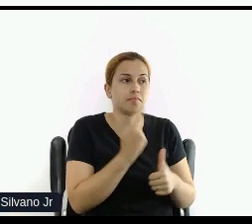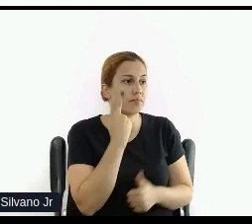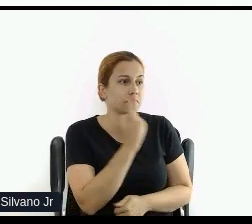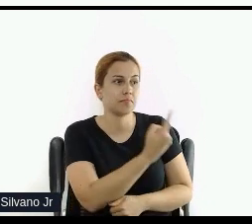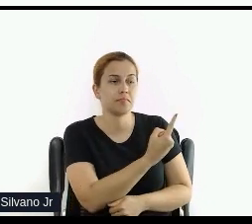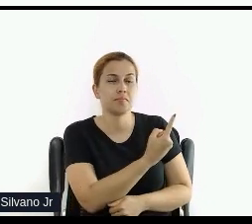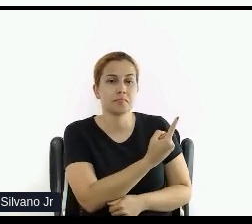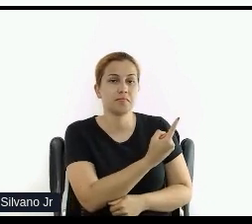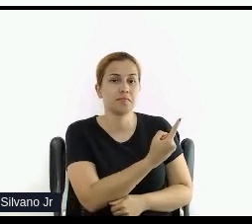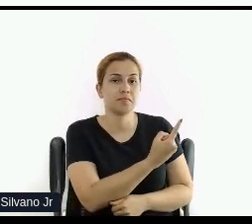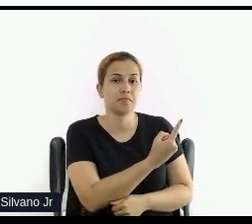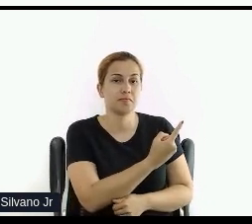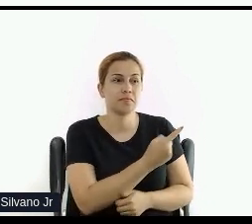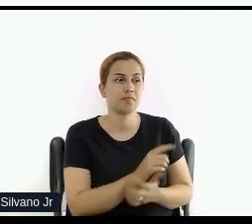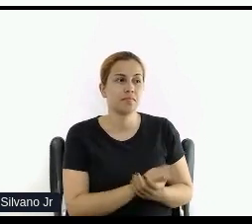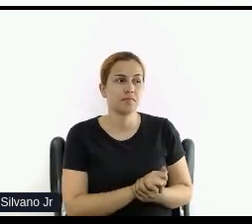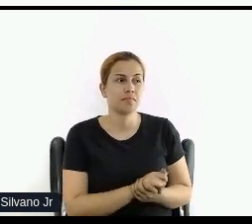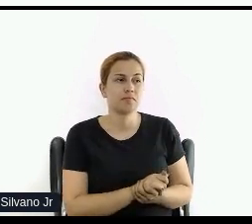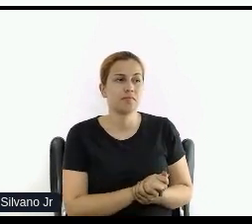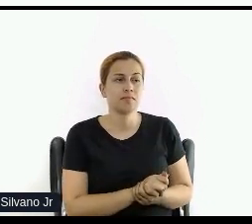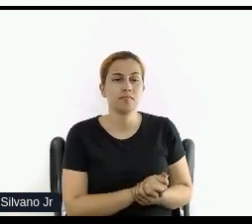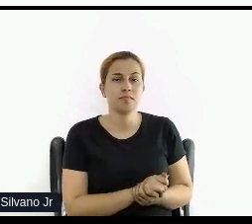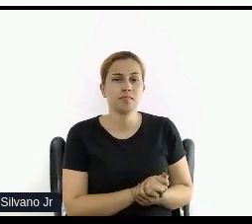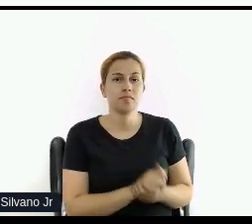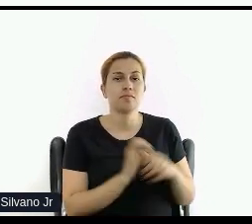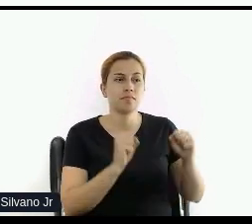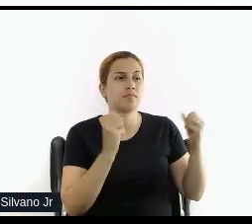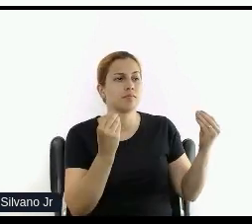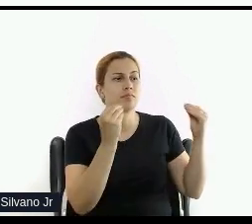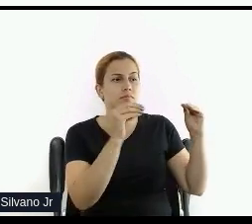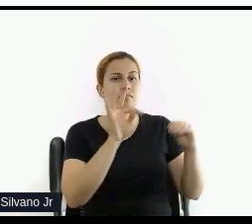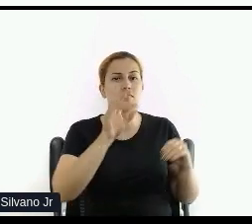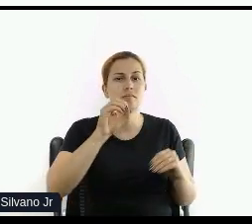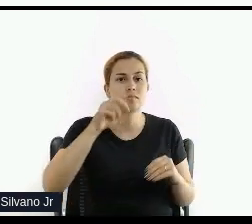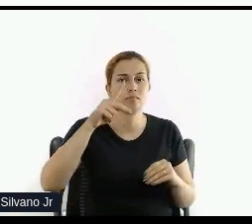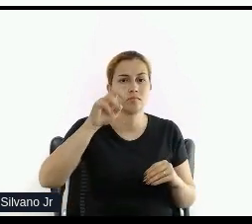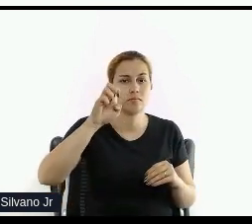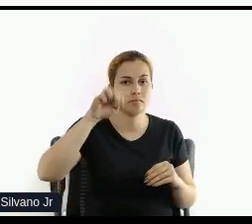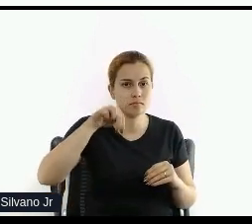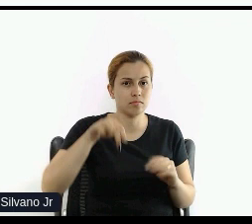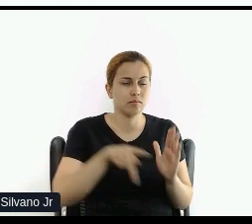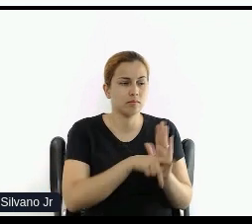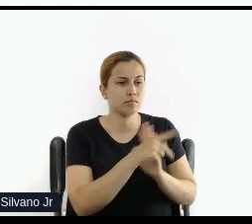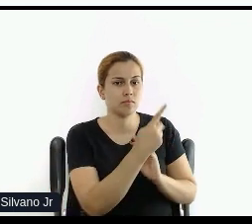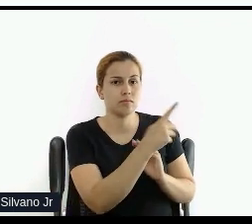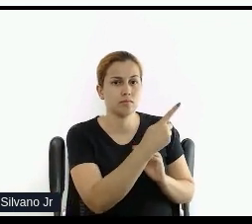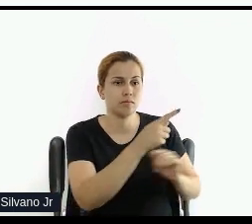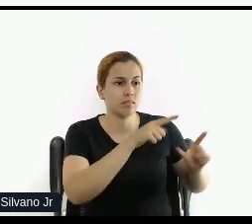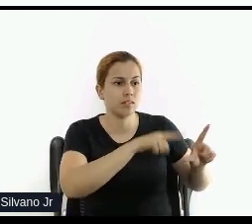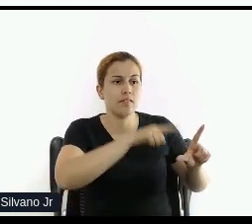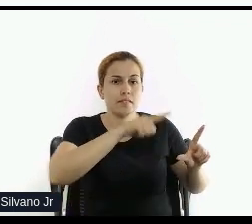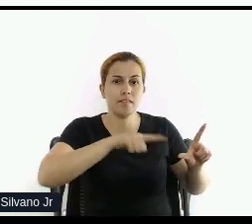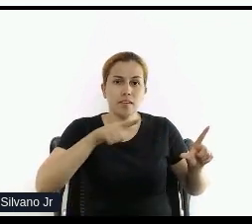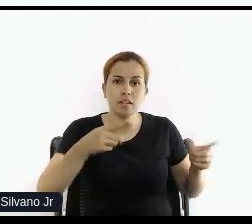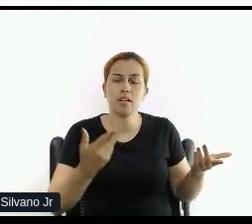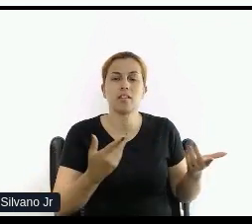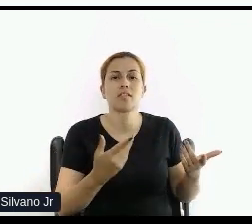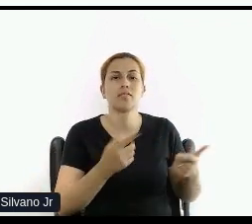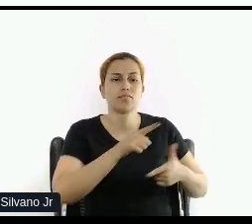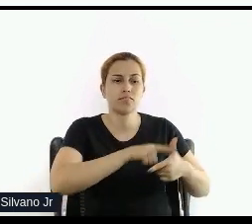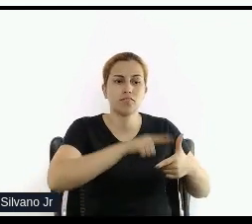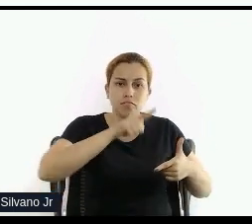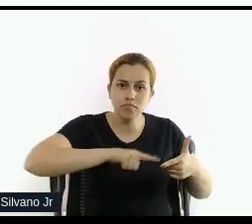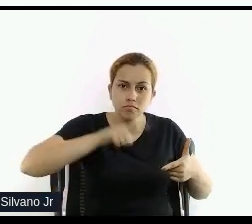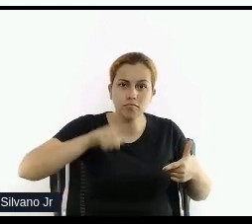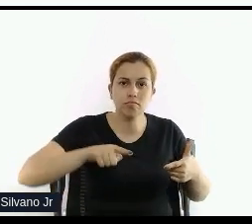o seu token aqui direto, né? Você pode estar lançando o seu token diretamente a uma variável. Aqui no código a gente atribui a uma variável